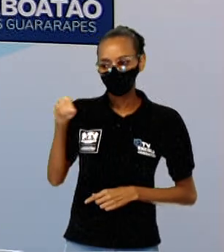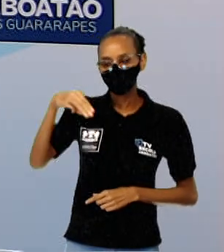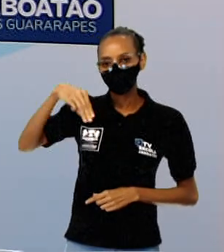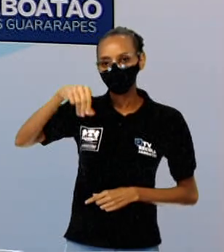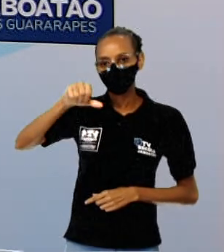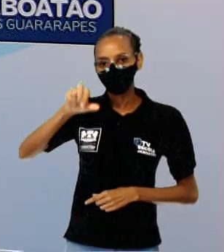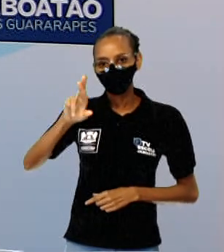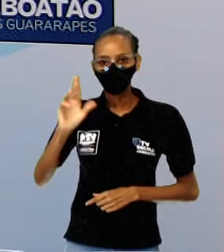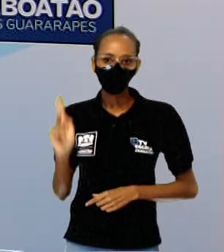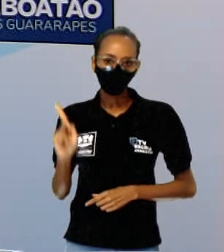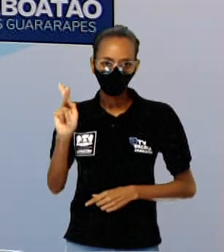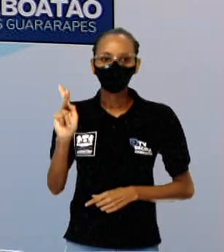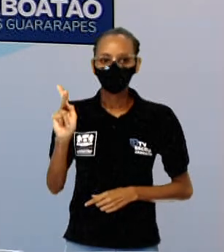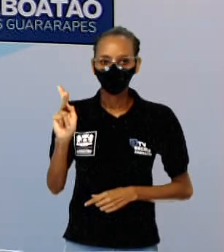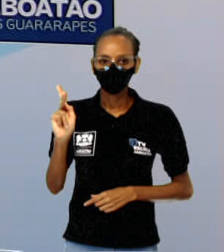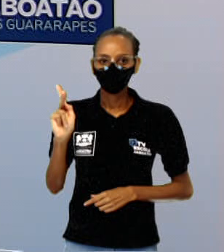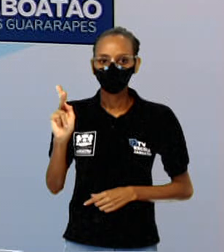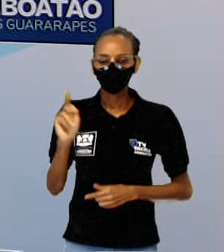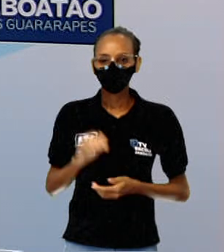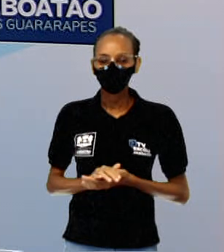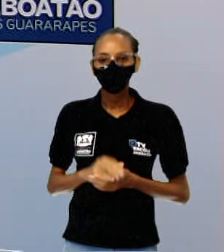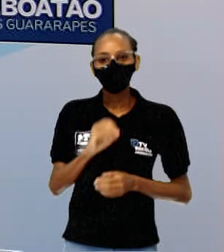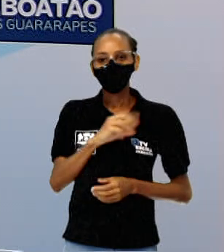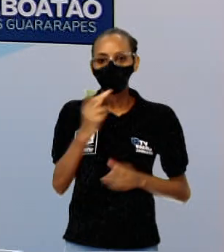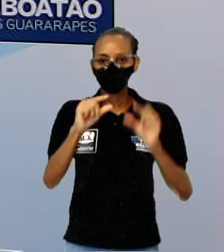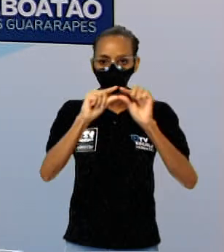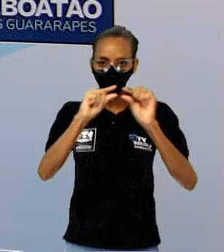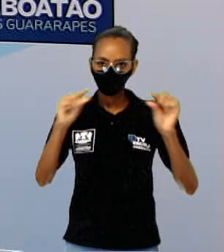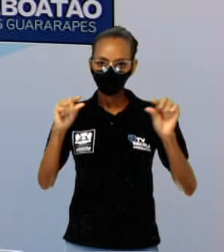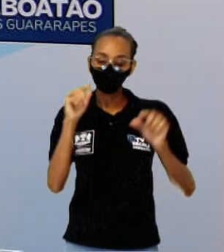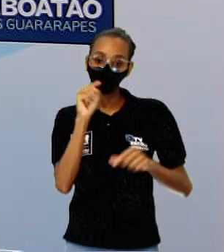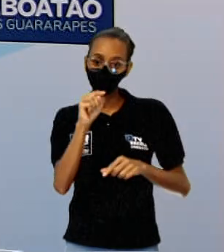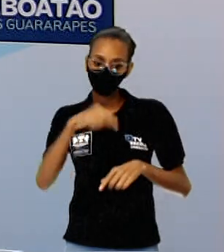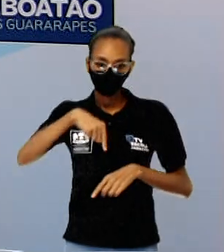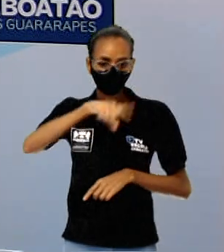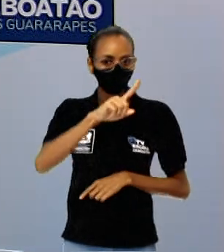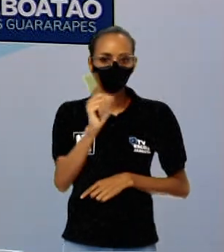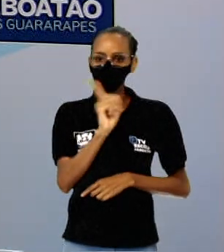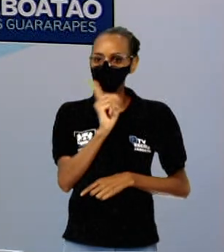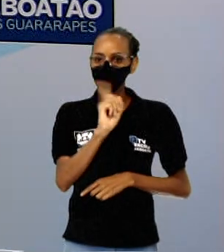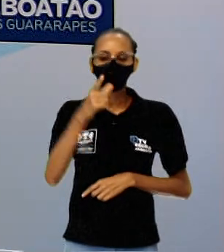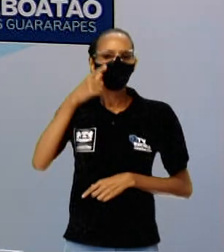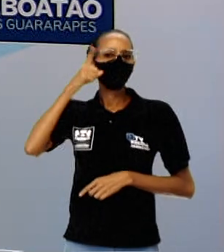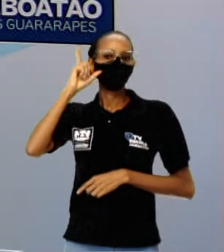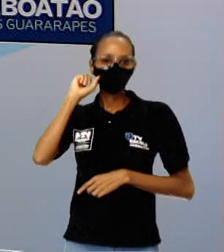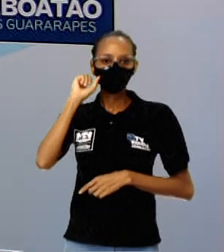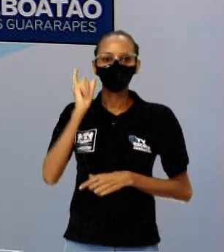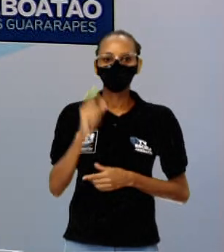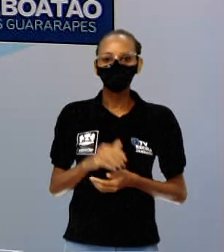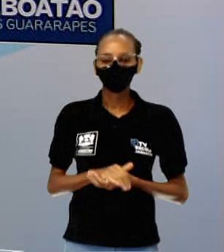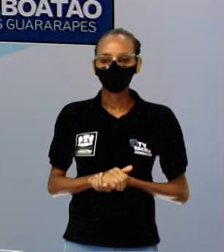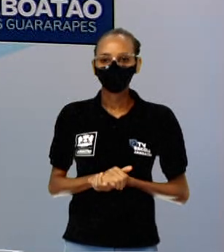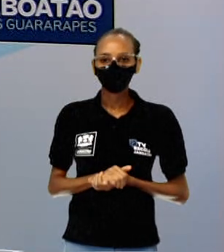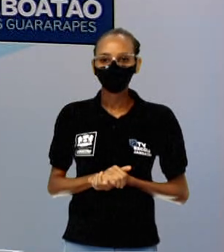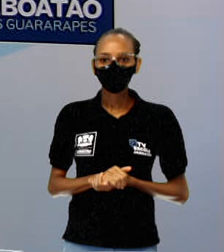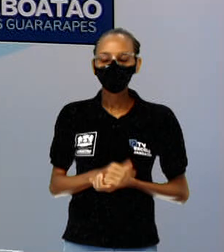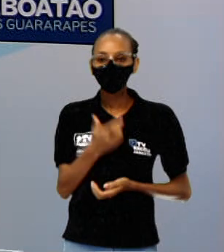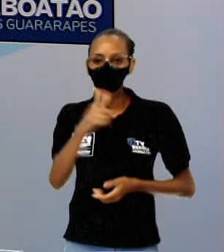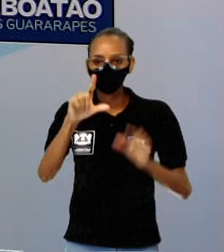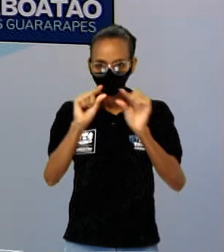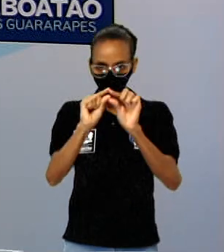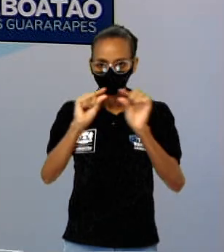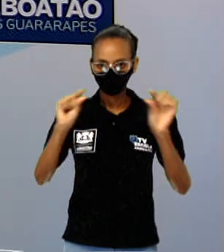not go yesterday. Você não foi ontem. She did not swim at Janga. Ela